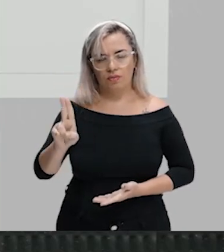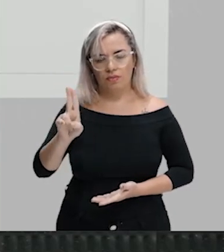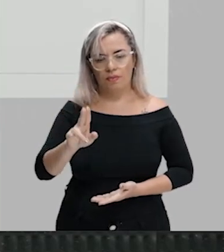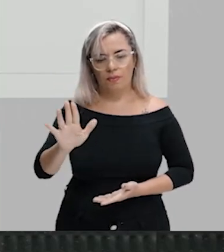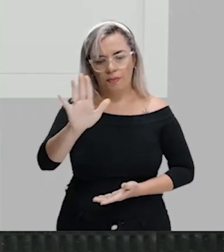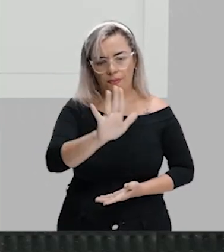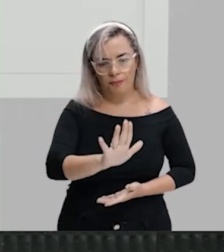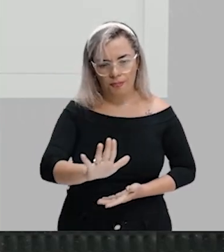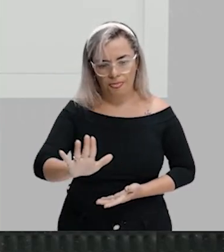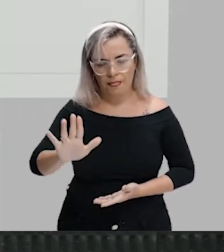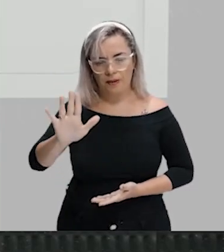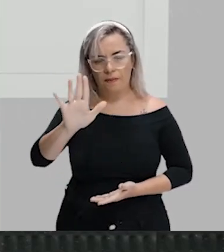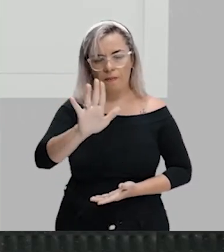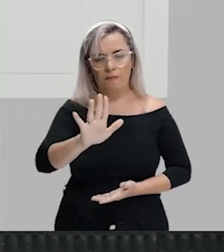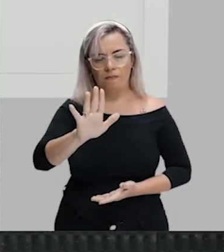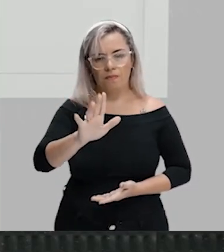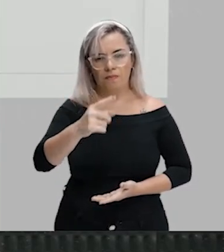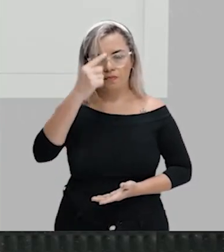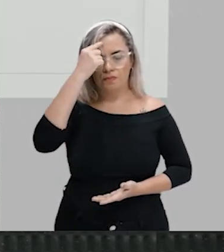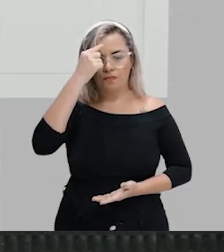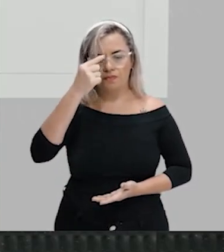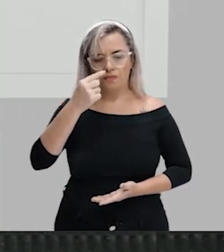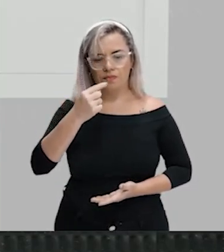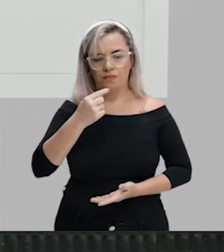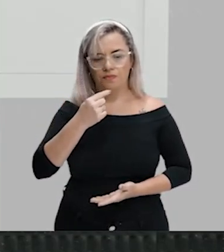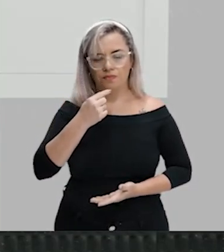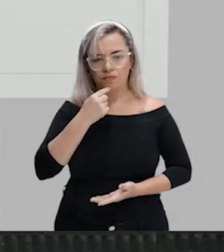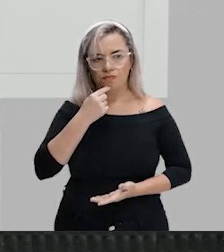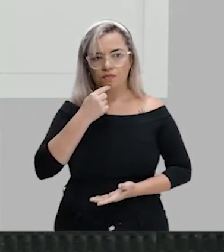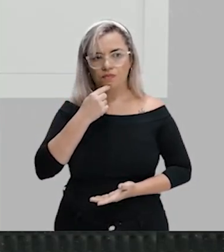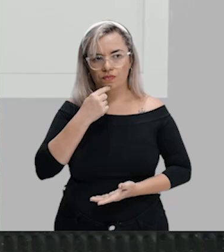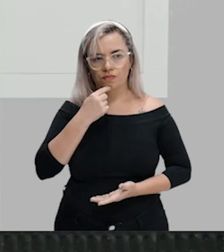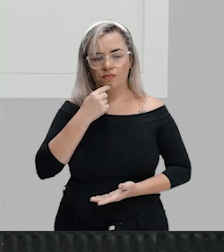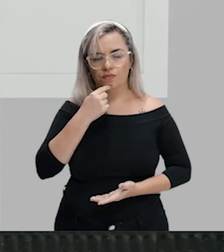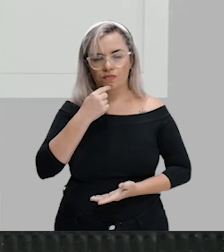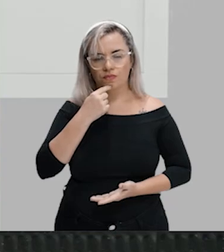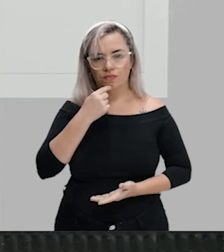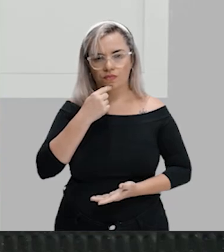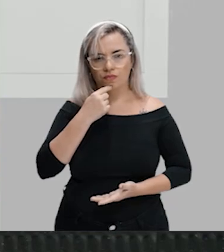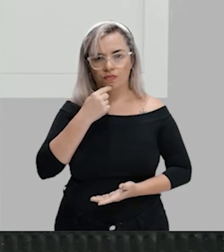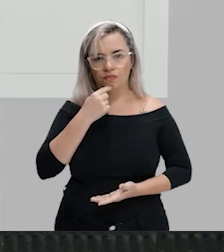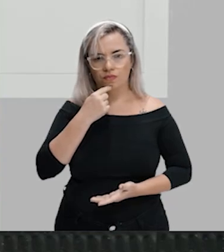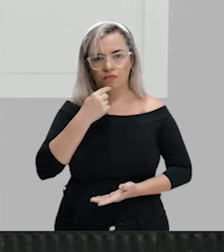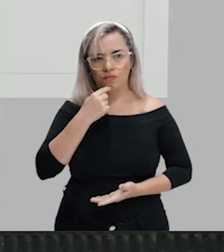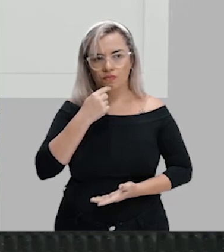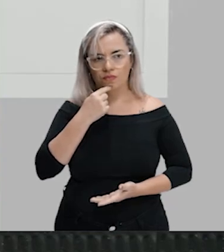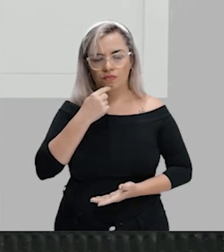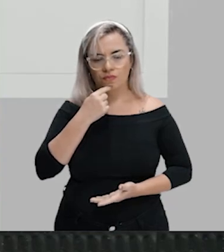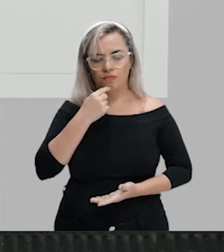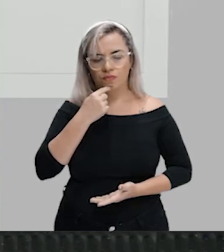área da figura formada abaixo do gráfico, né? Então, se eu pegar aqui a área abaixo, ó,